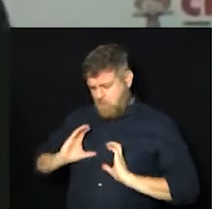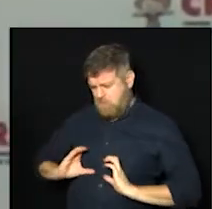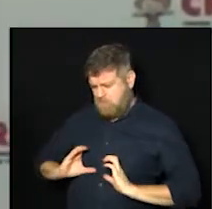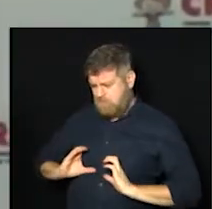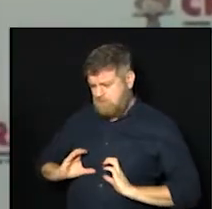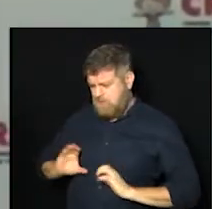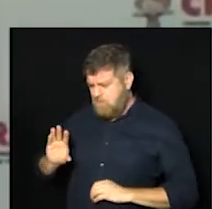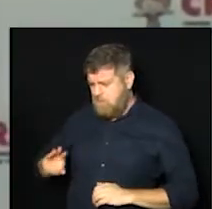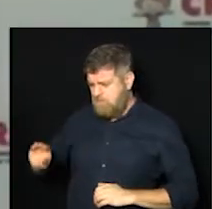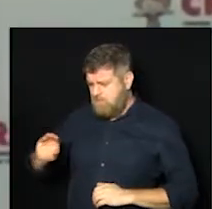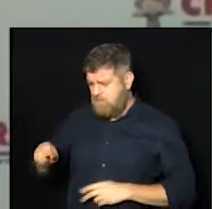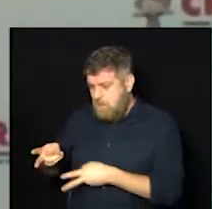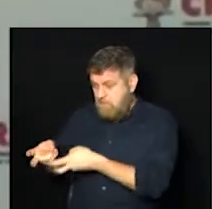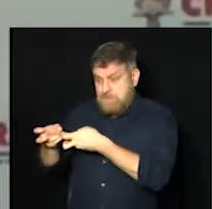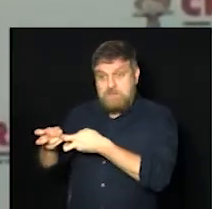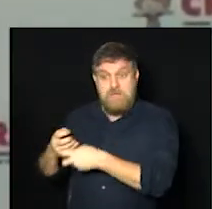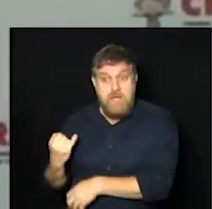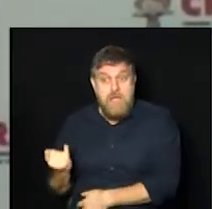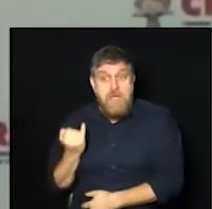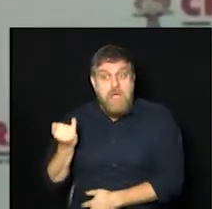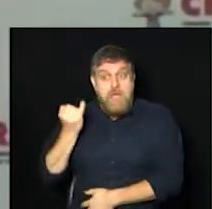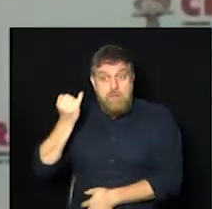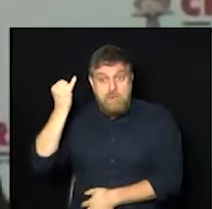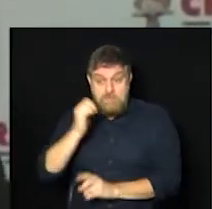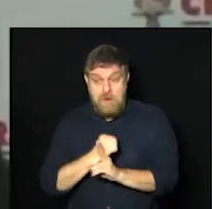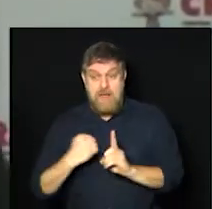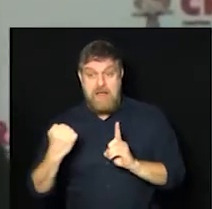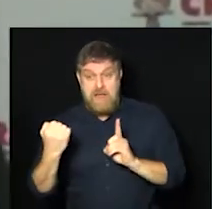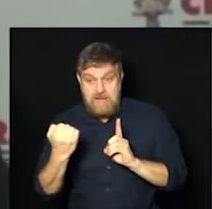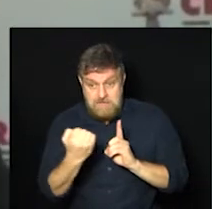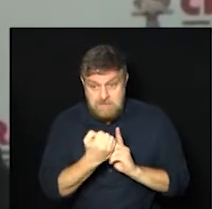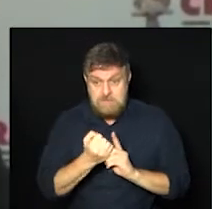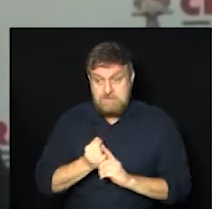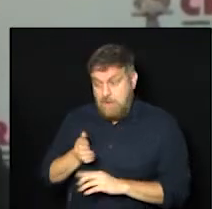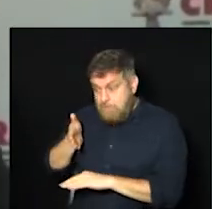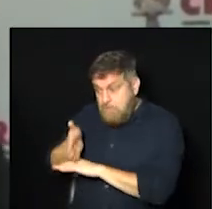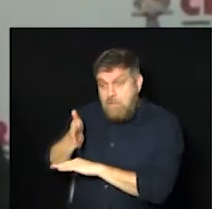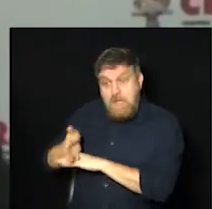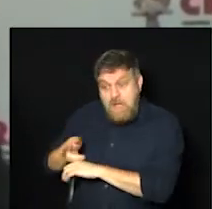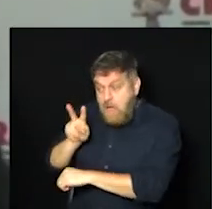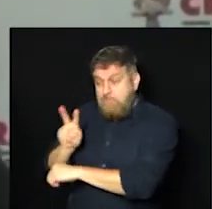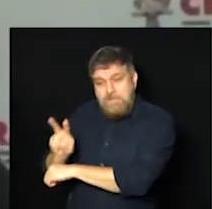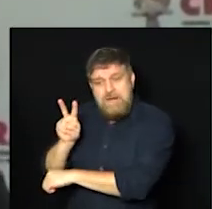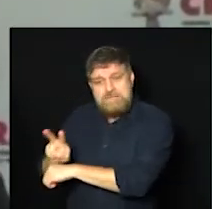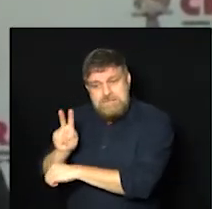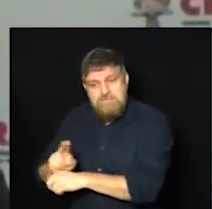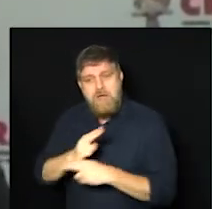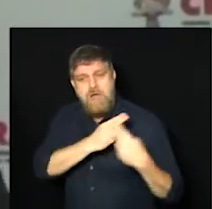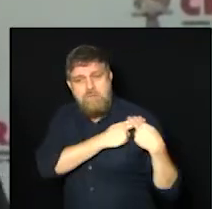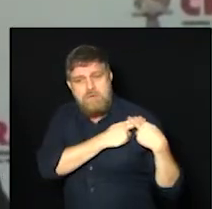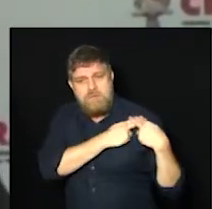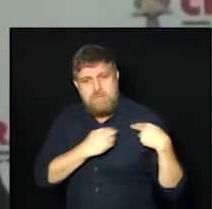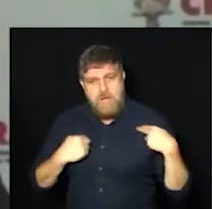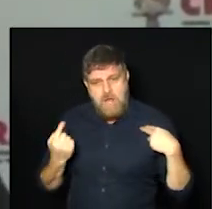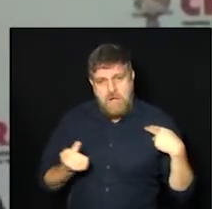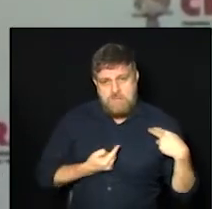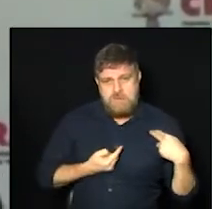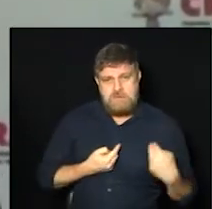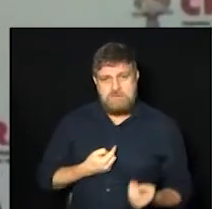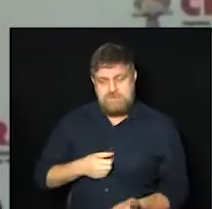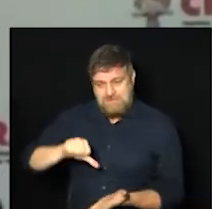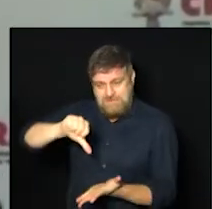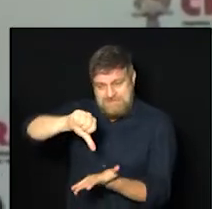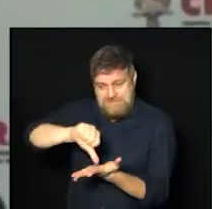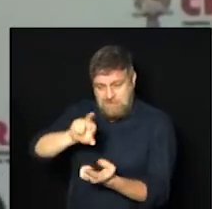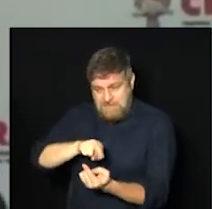fala. Então, é muito importante a sociedade participar dessa proteção, né? A rede de atendimento CRAME,